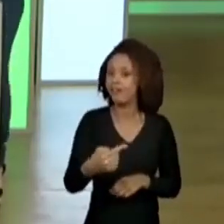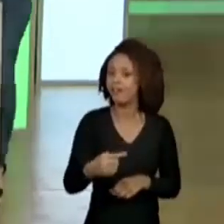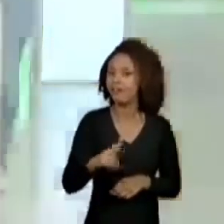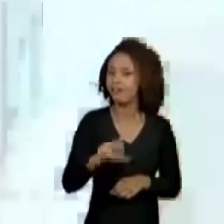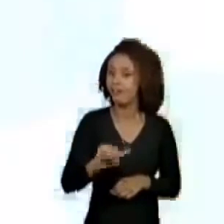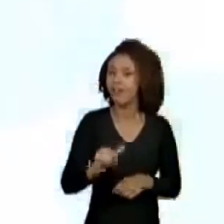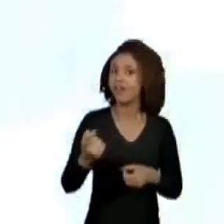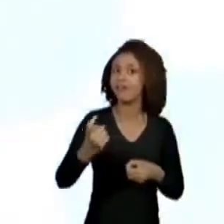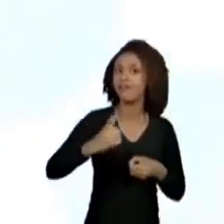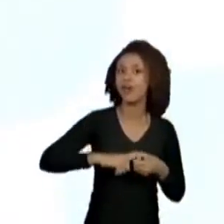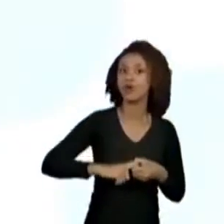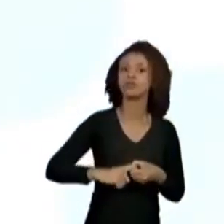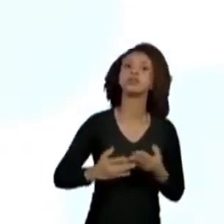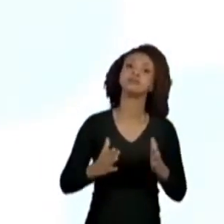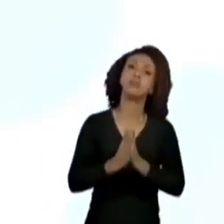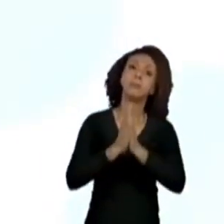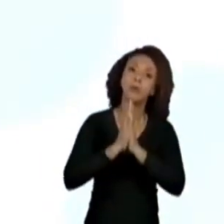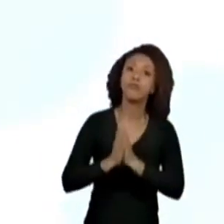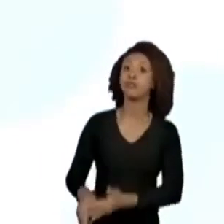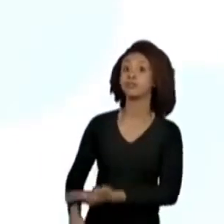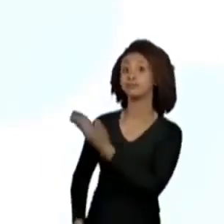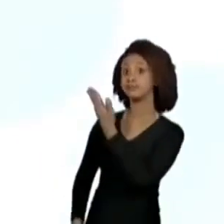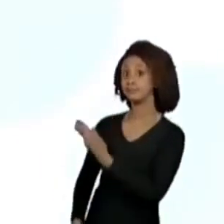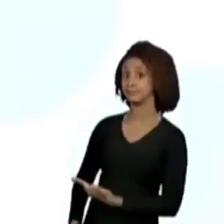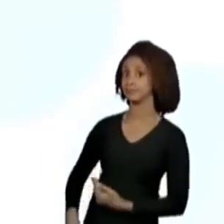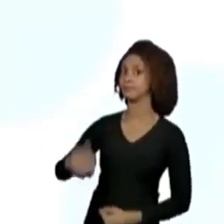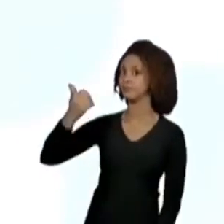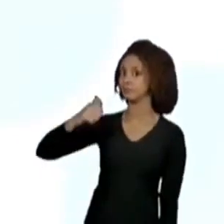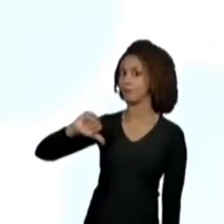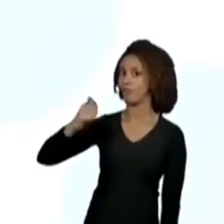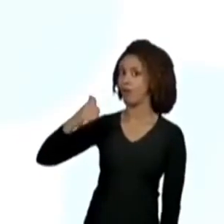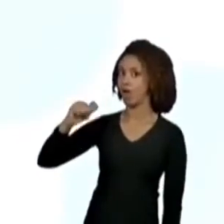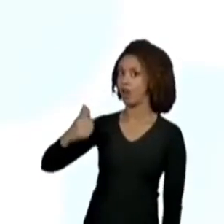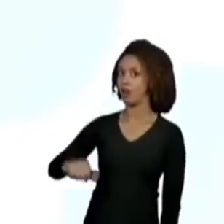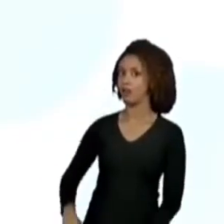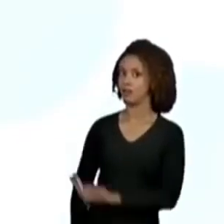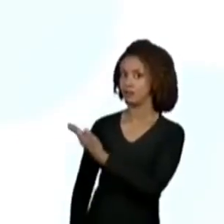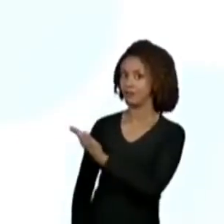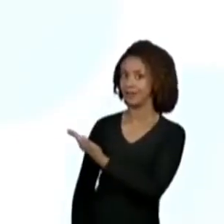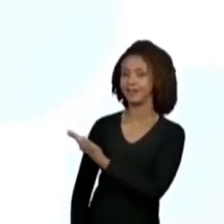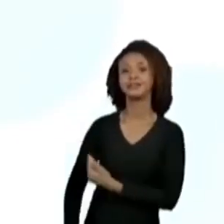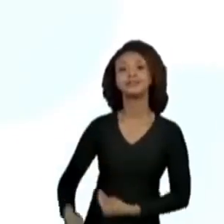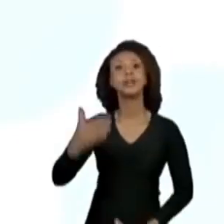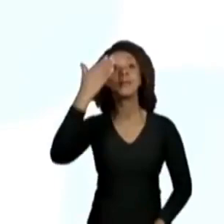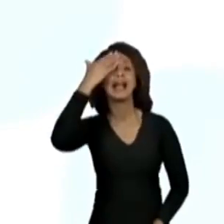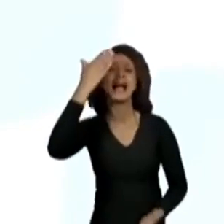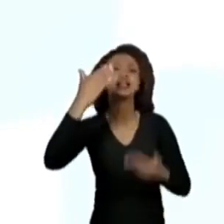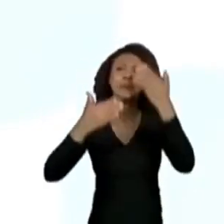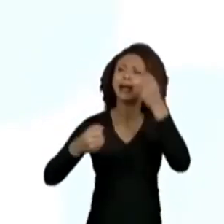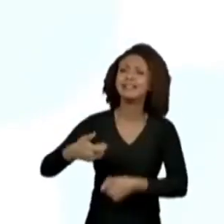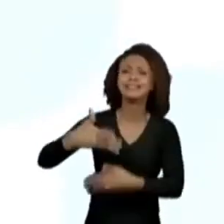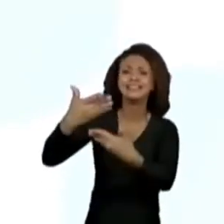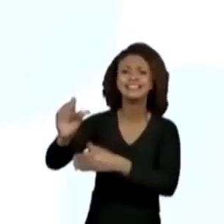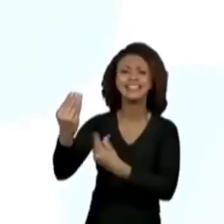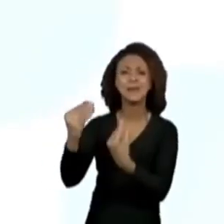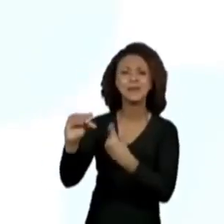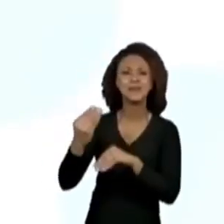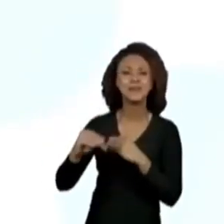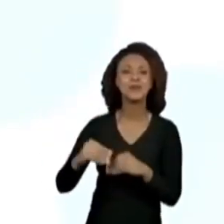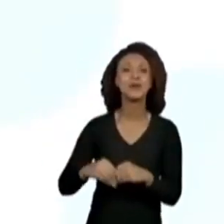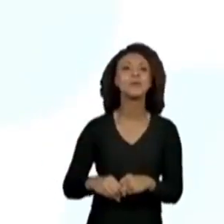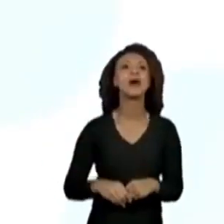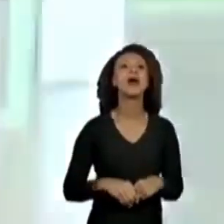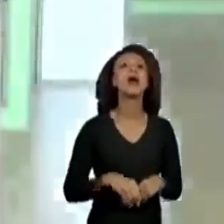a avaliação, por favor. Não esqueçam, elas já estão colocando ali, obrigado, obrigado. Ah, a taça também cabe